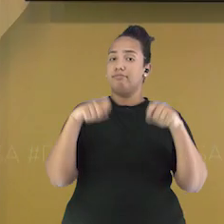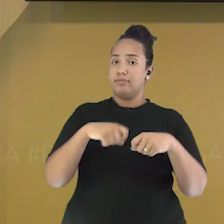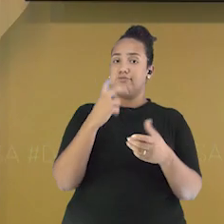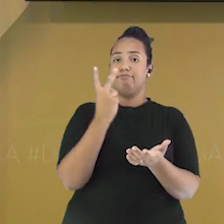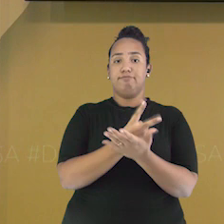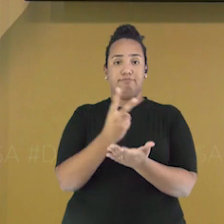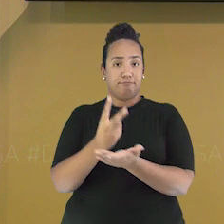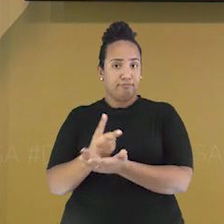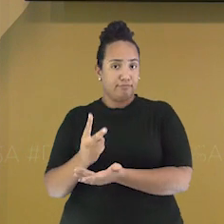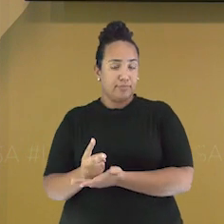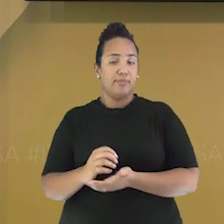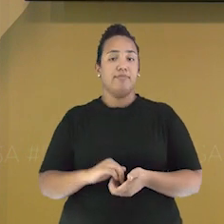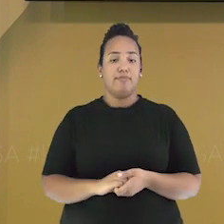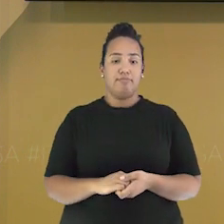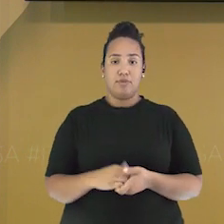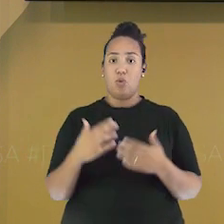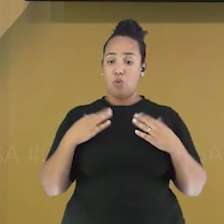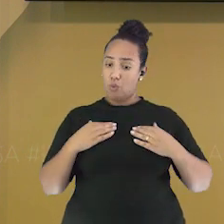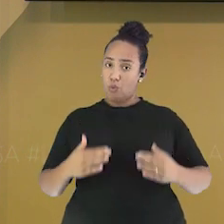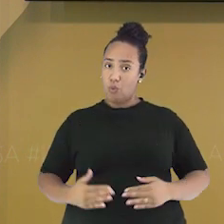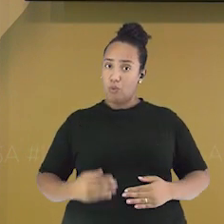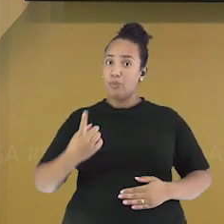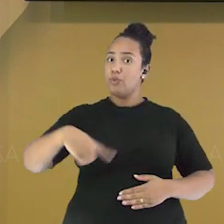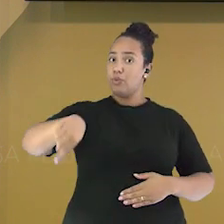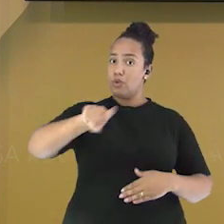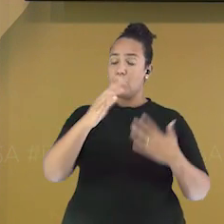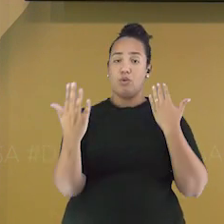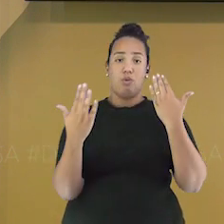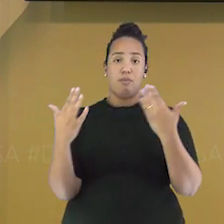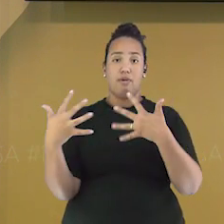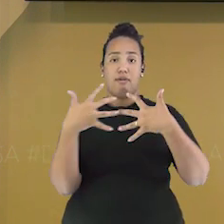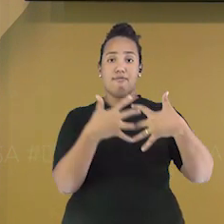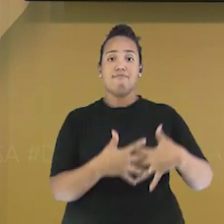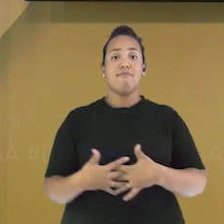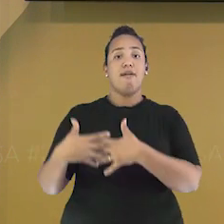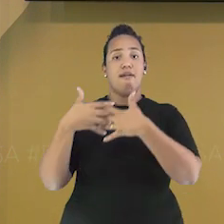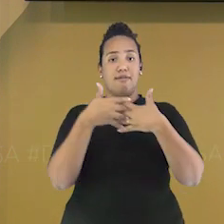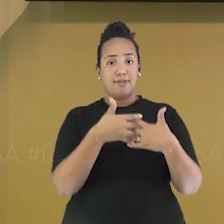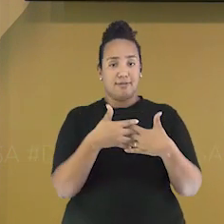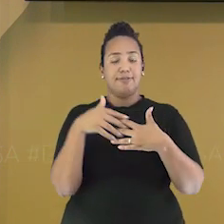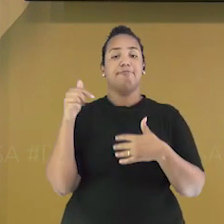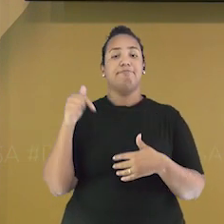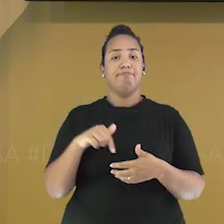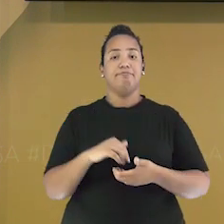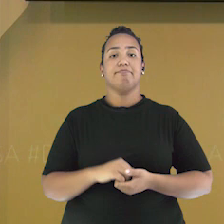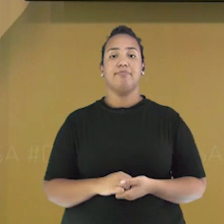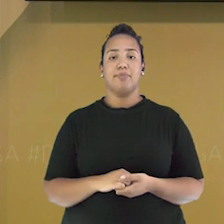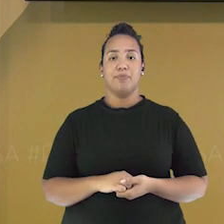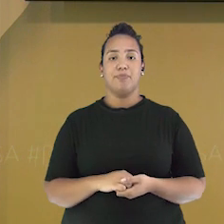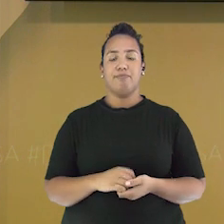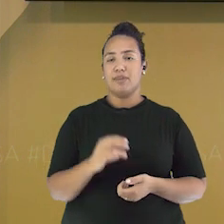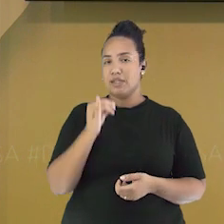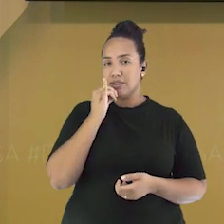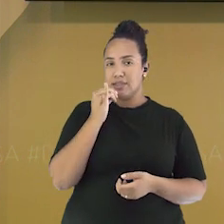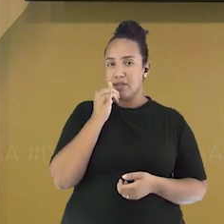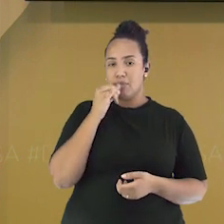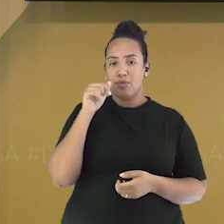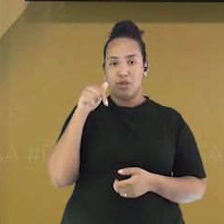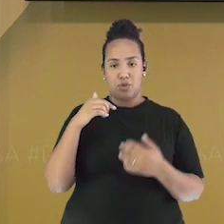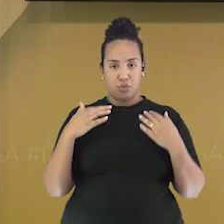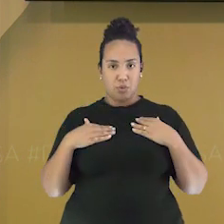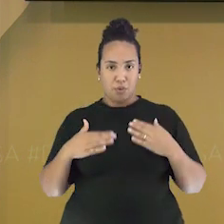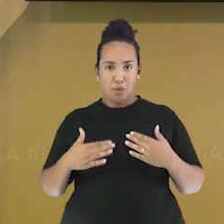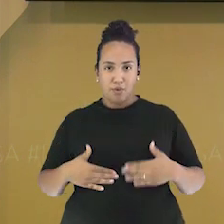funcionando. Isso mesmo, nosso corpo é uma máquina. Assim como nós precisamos de algum entregador, assim como